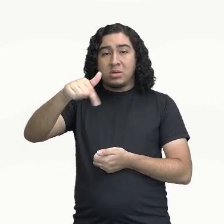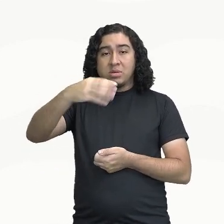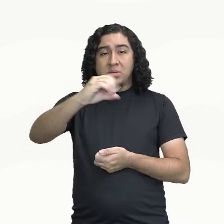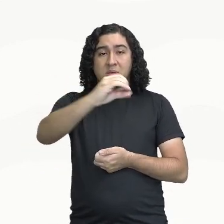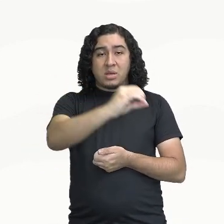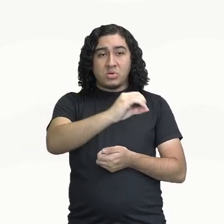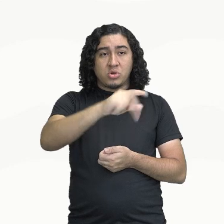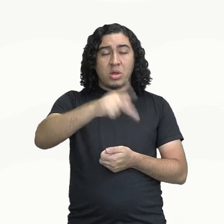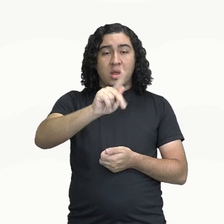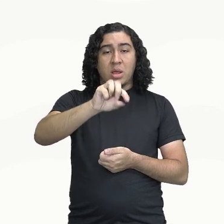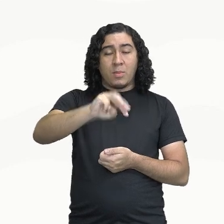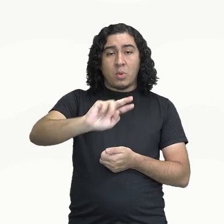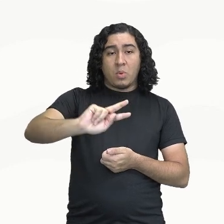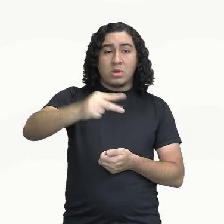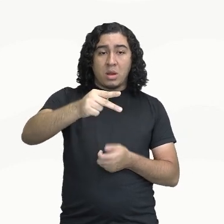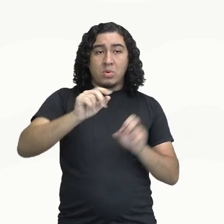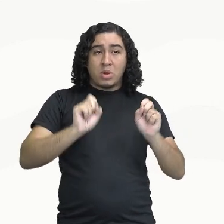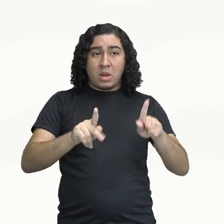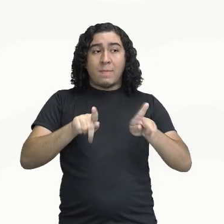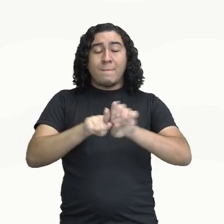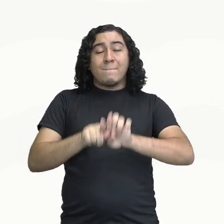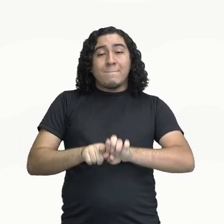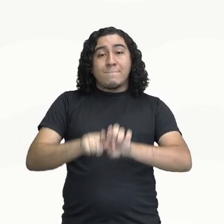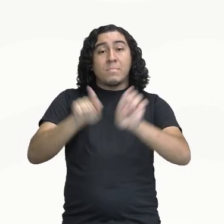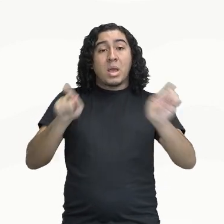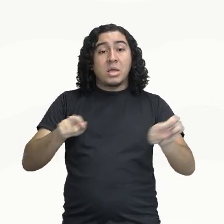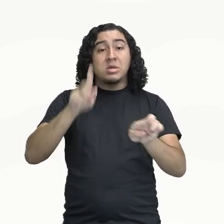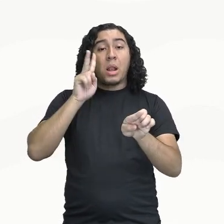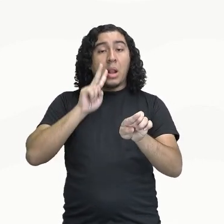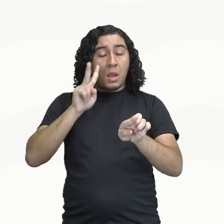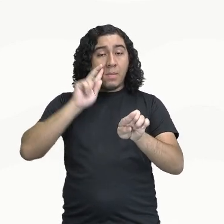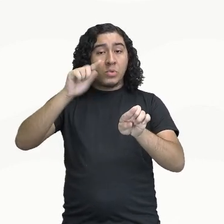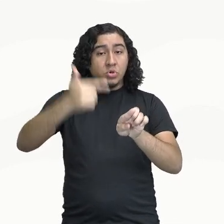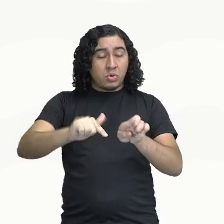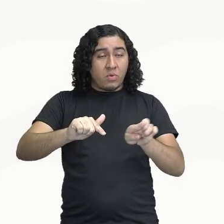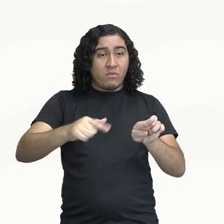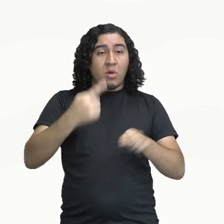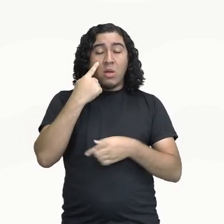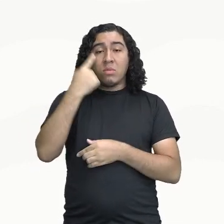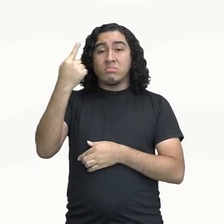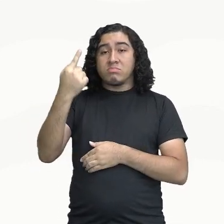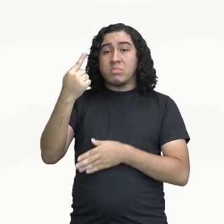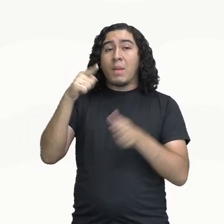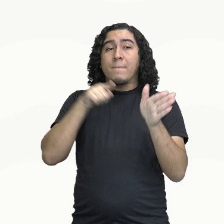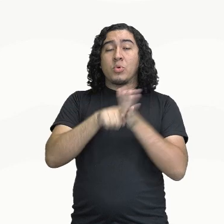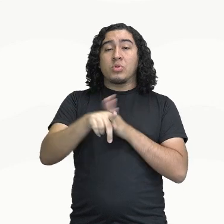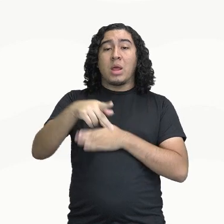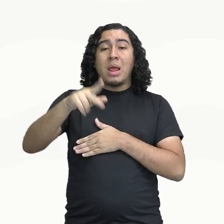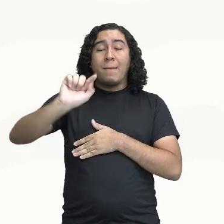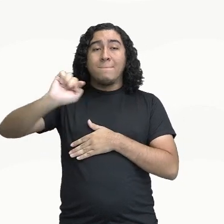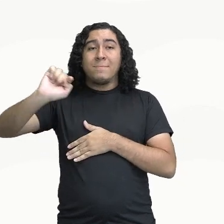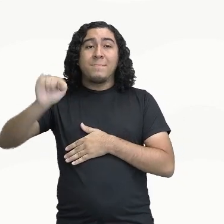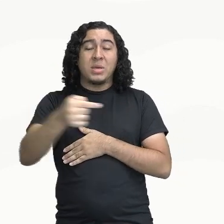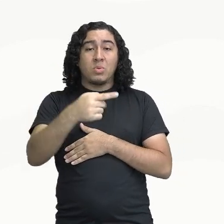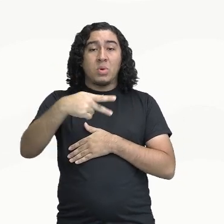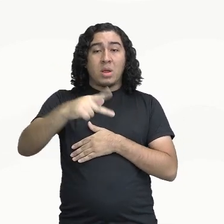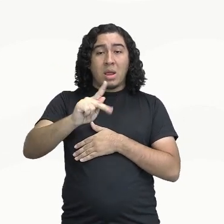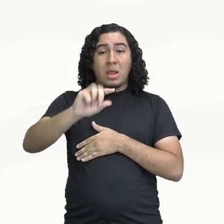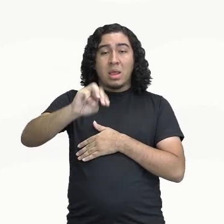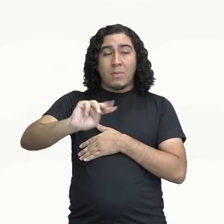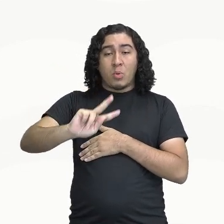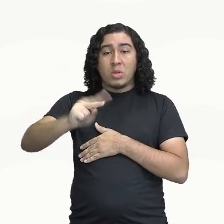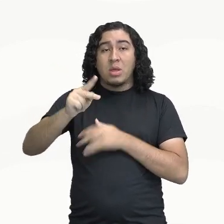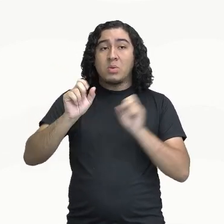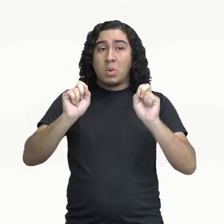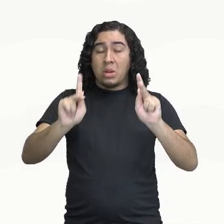6.700 km². Mas, lembrando que na questão está falando que é em milhares de quilômetros quadrados,